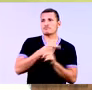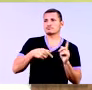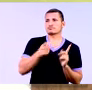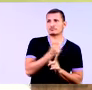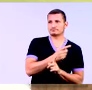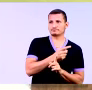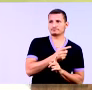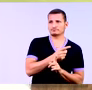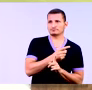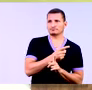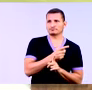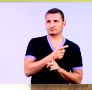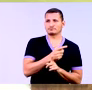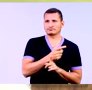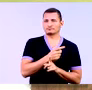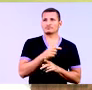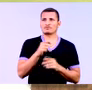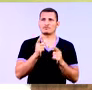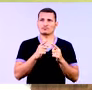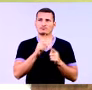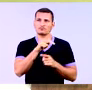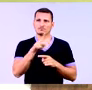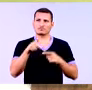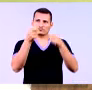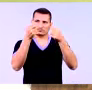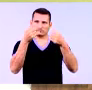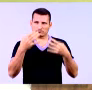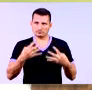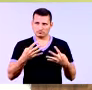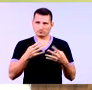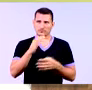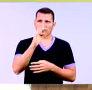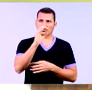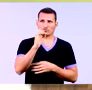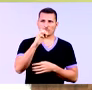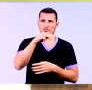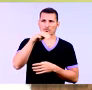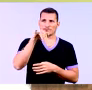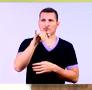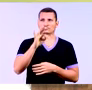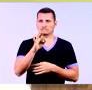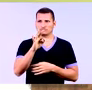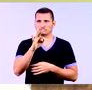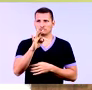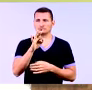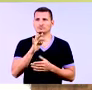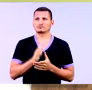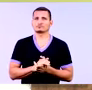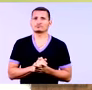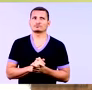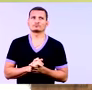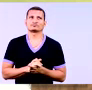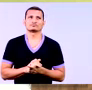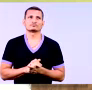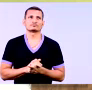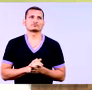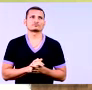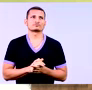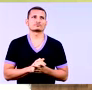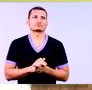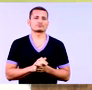o rollback, que o professor comentou, se não commit, executa com sucesso, que seria aquela transação